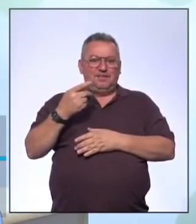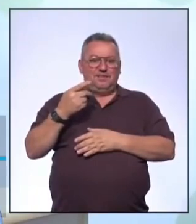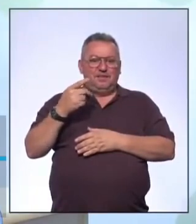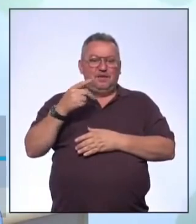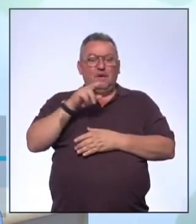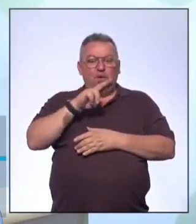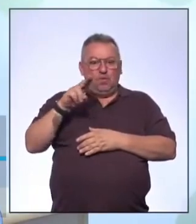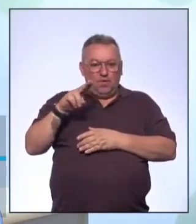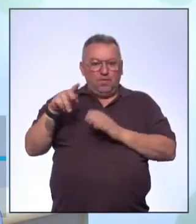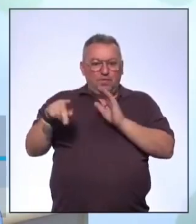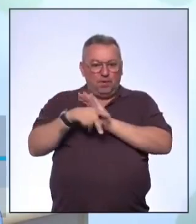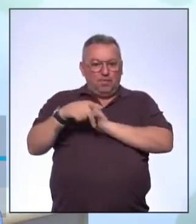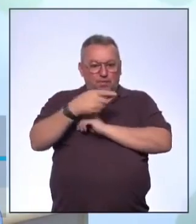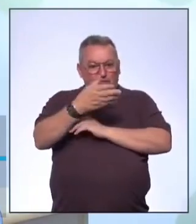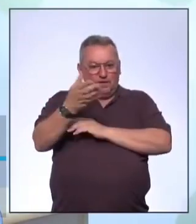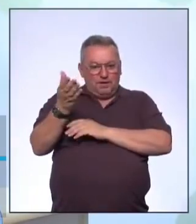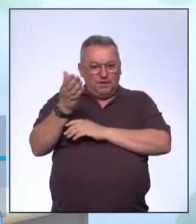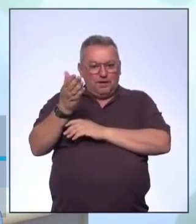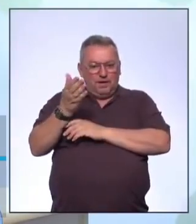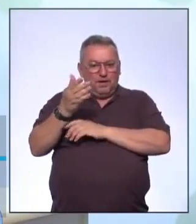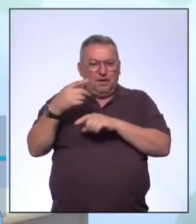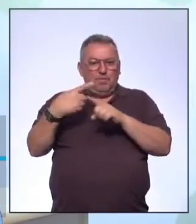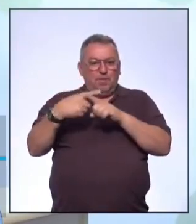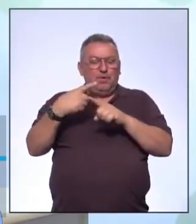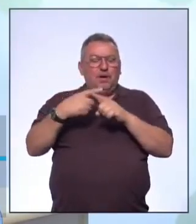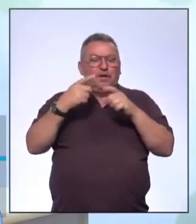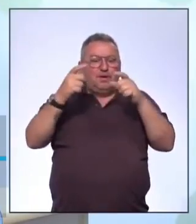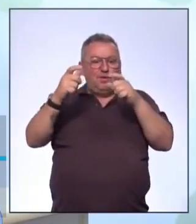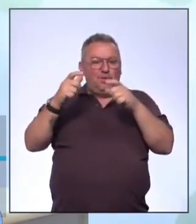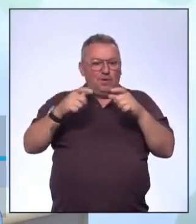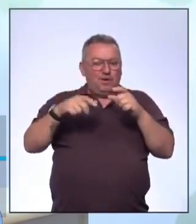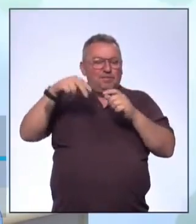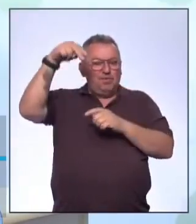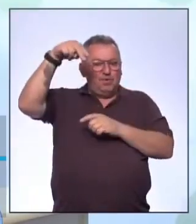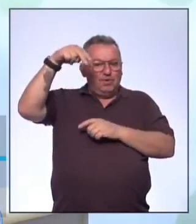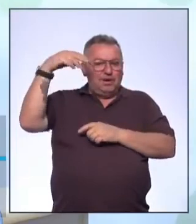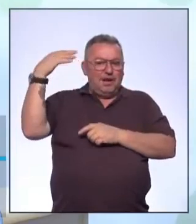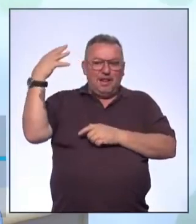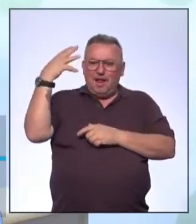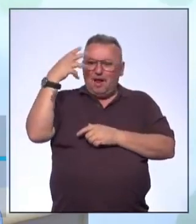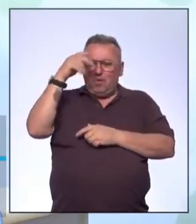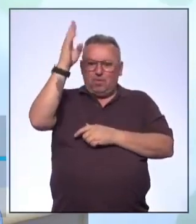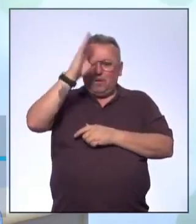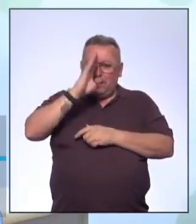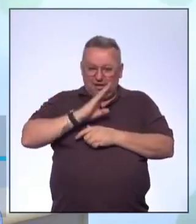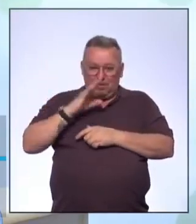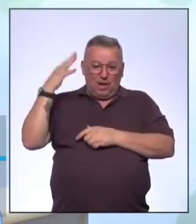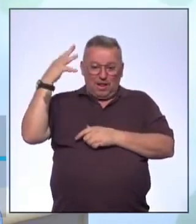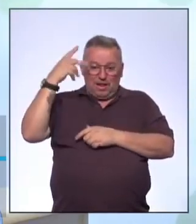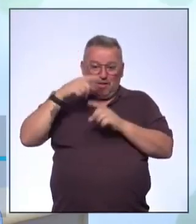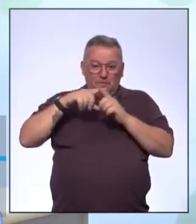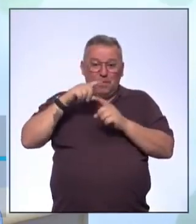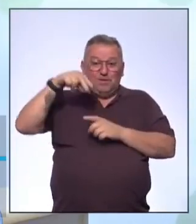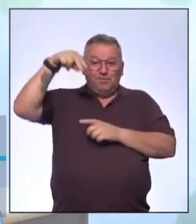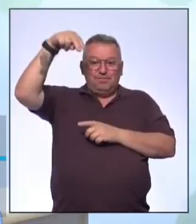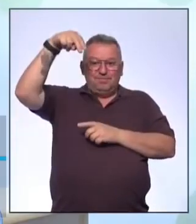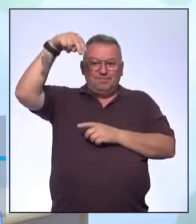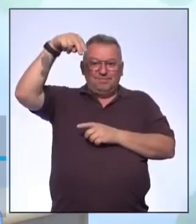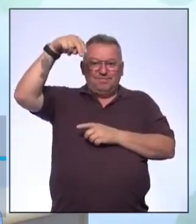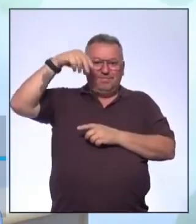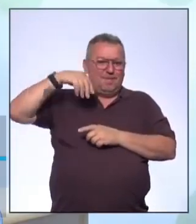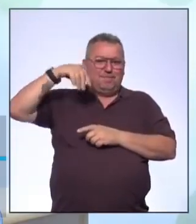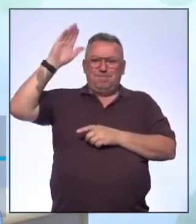os nomes de vocês, porque essa região do Brasil, todo o Brasil é lindo, mas o Nordeste